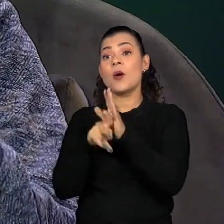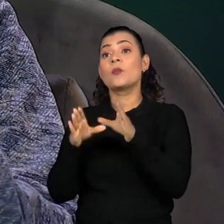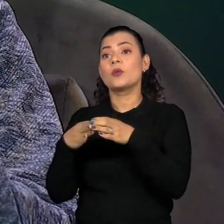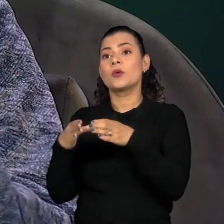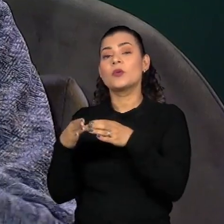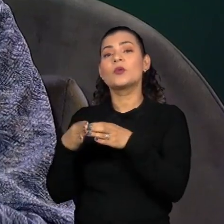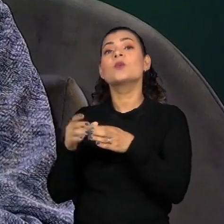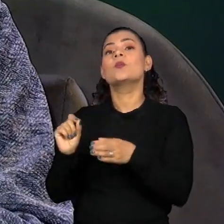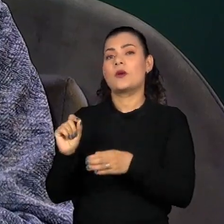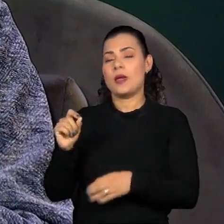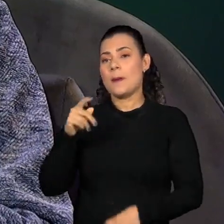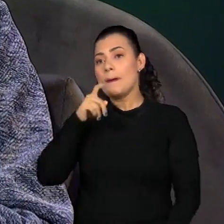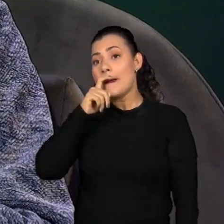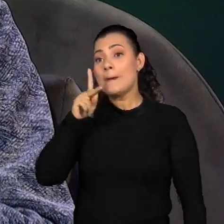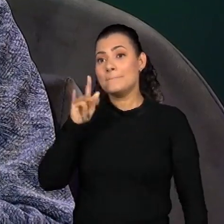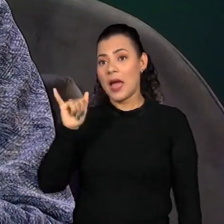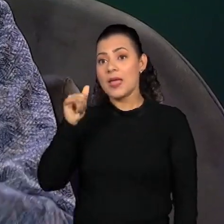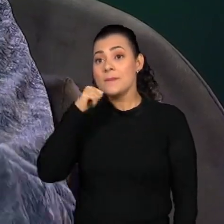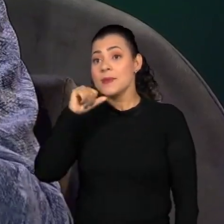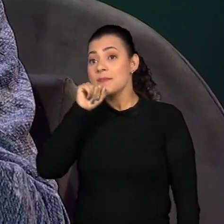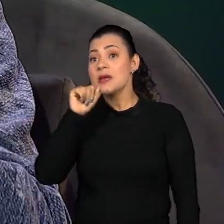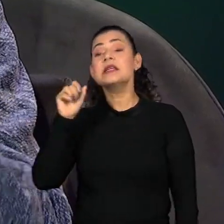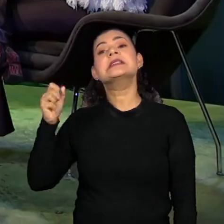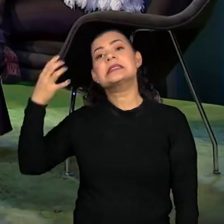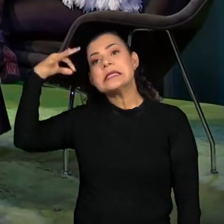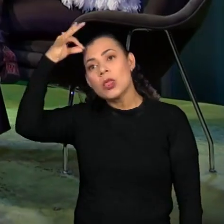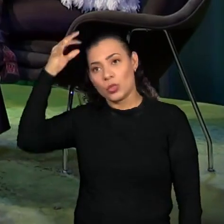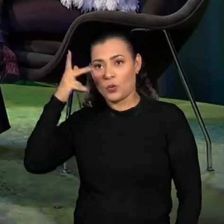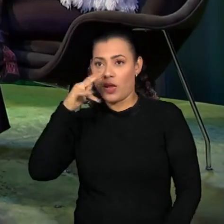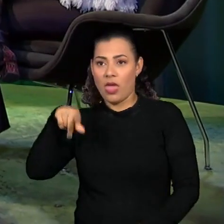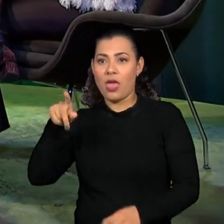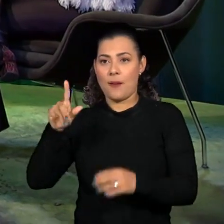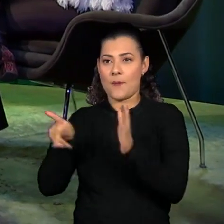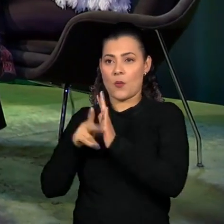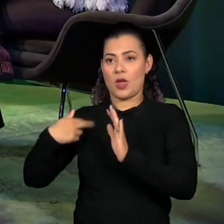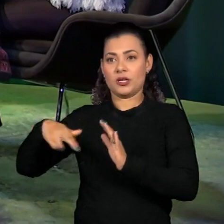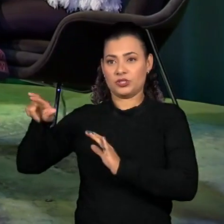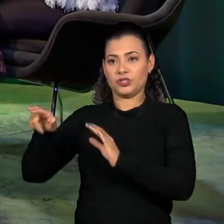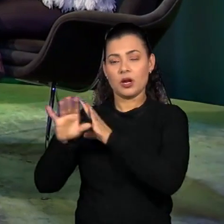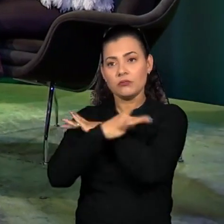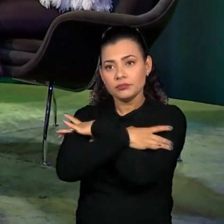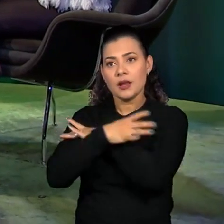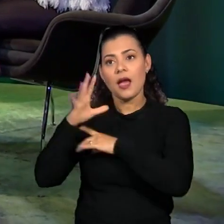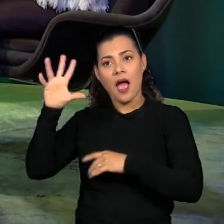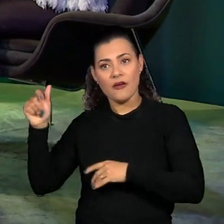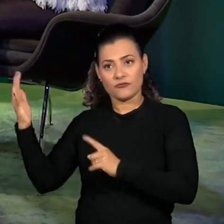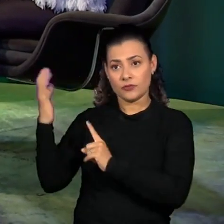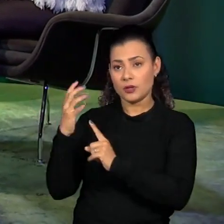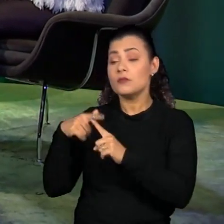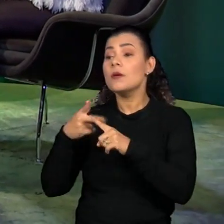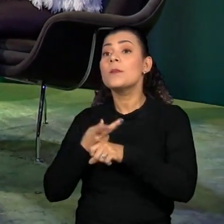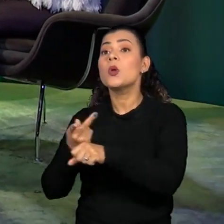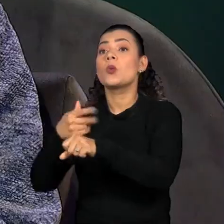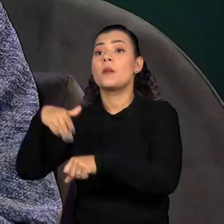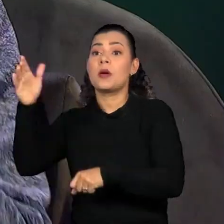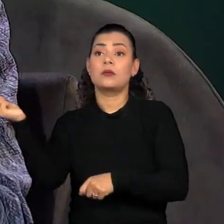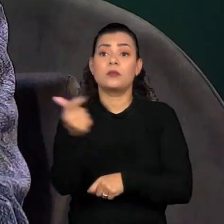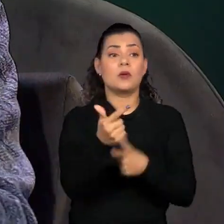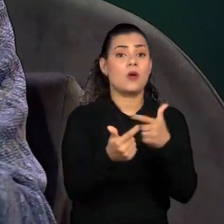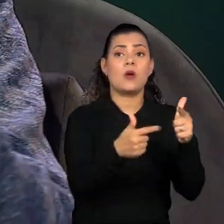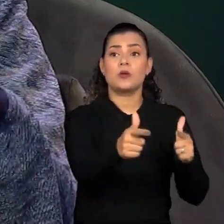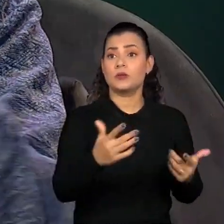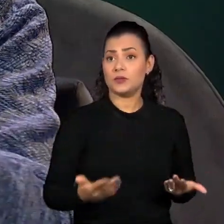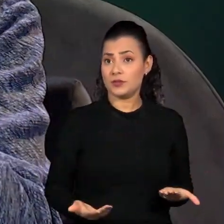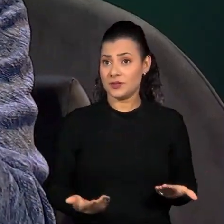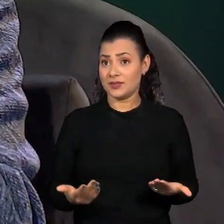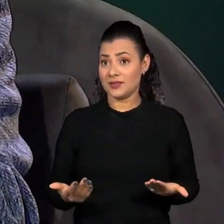músicos, os sambistas, as sambistas, né? E quando o negro e a negra começam a votar, quem é que vão pedir voto? Né?